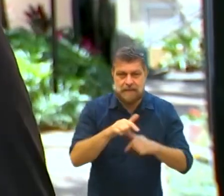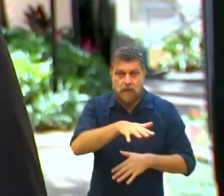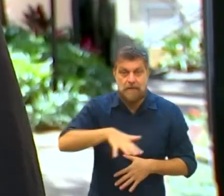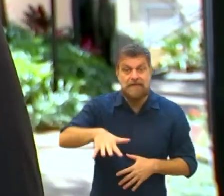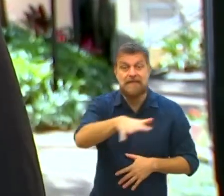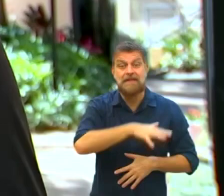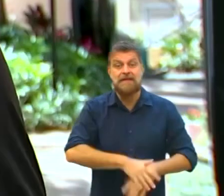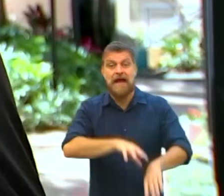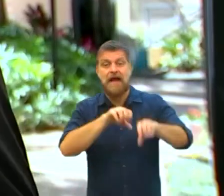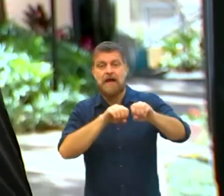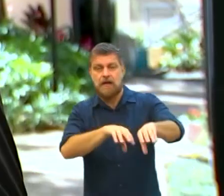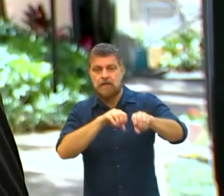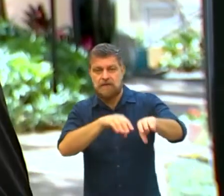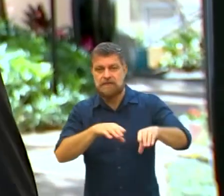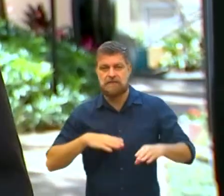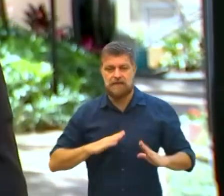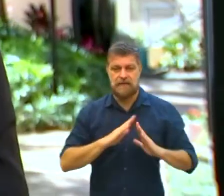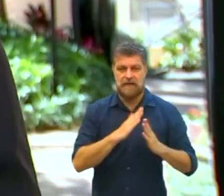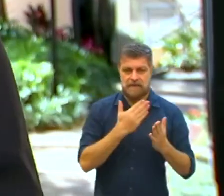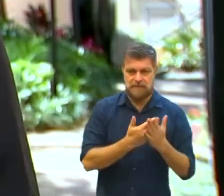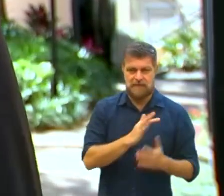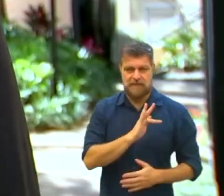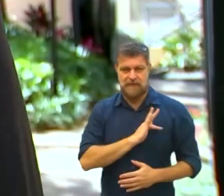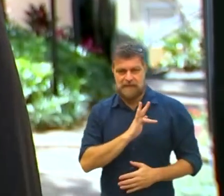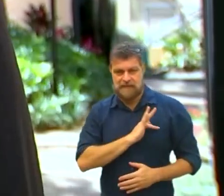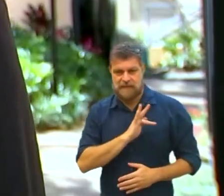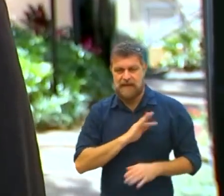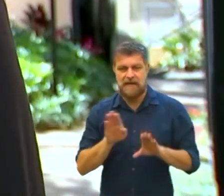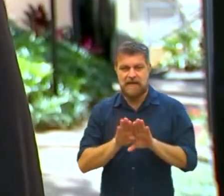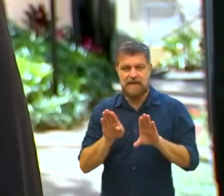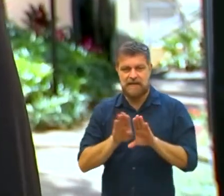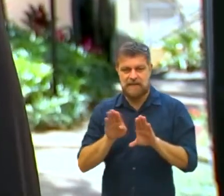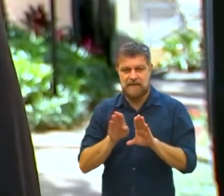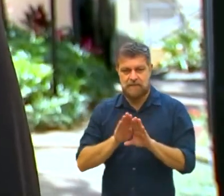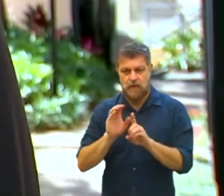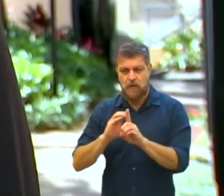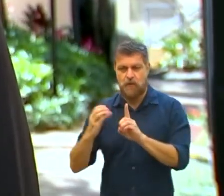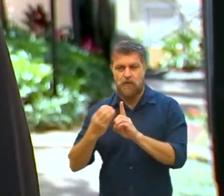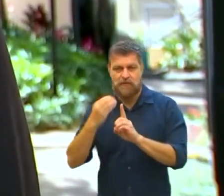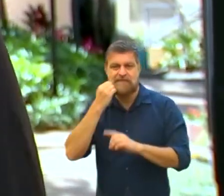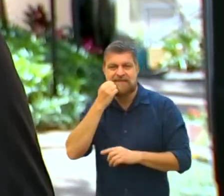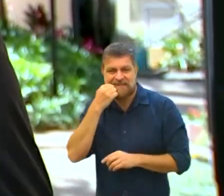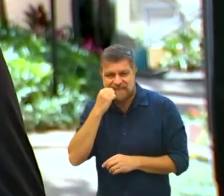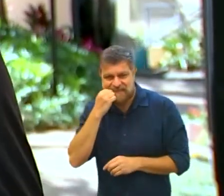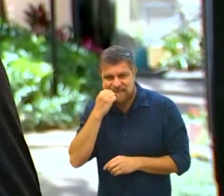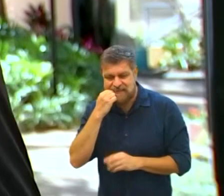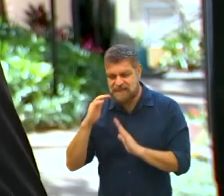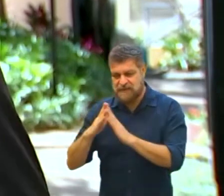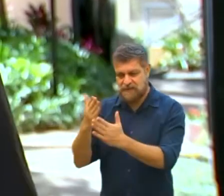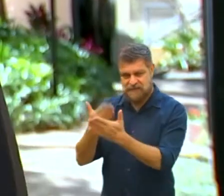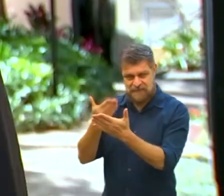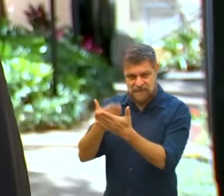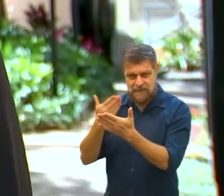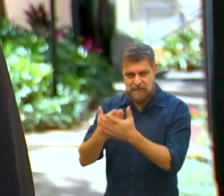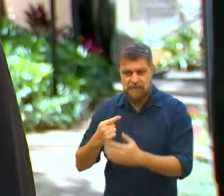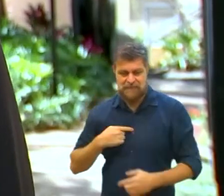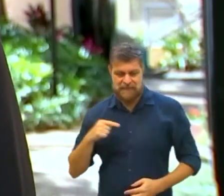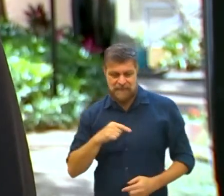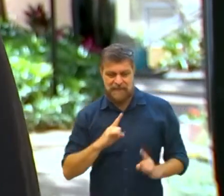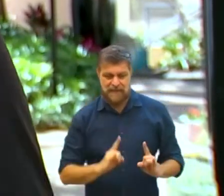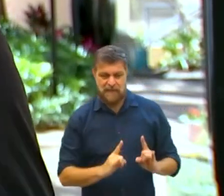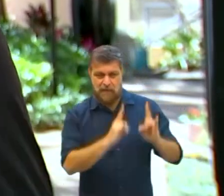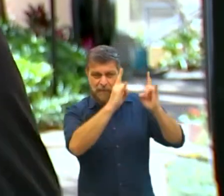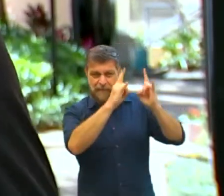educação campineira, né? Que reúne o Cotuca, reúne o culto à ciência, e um prédio que, por motivos